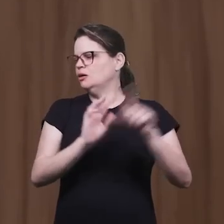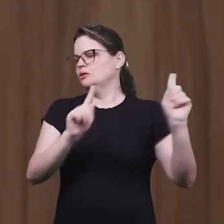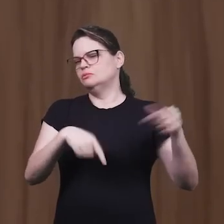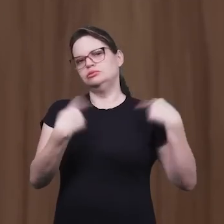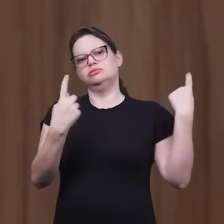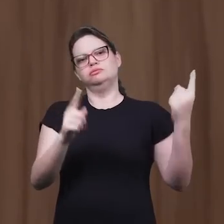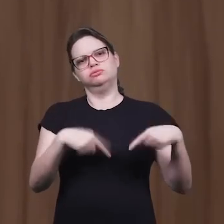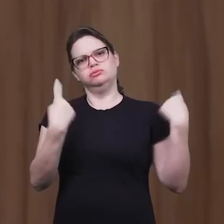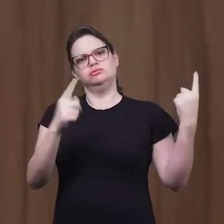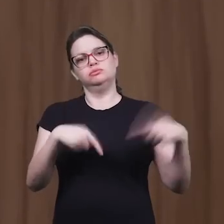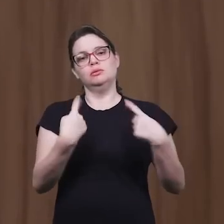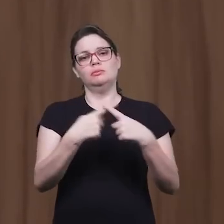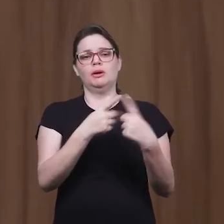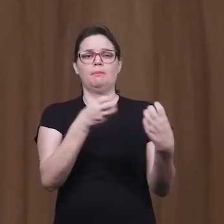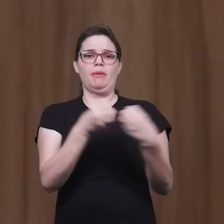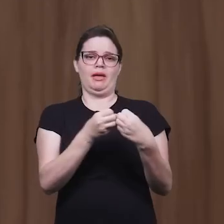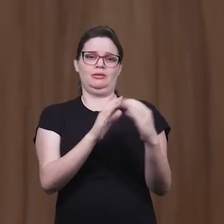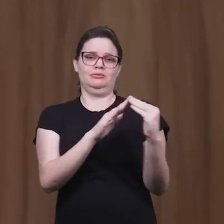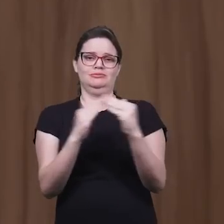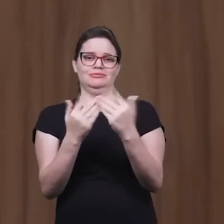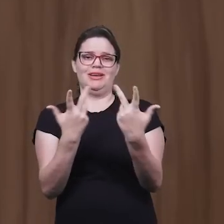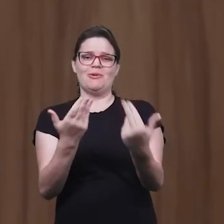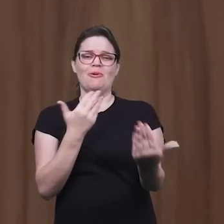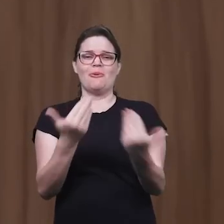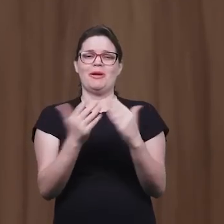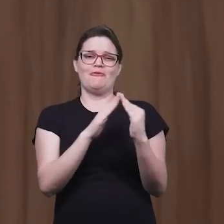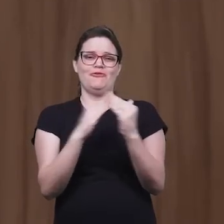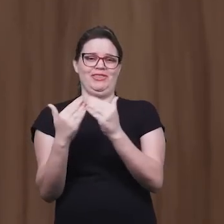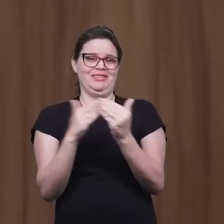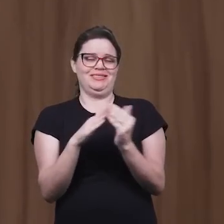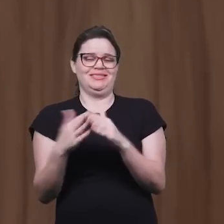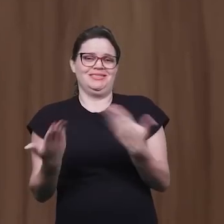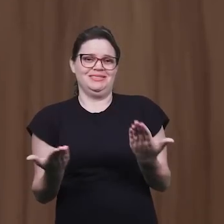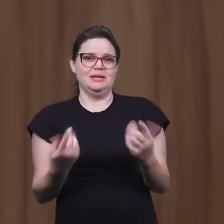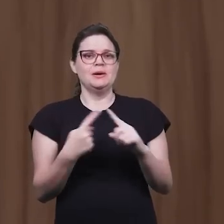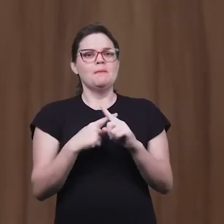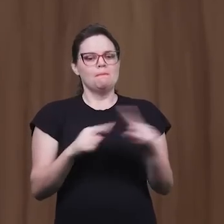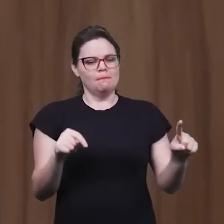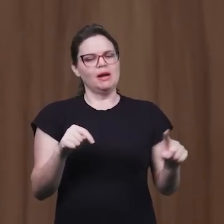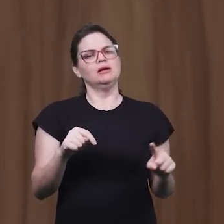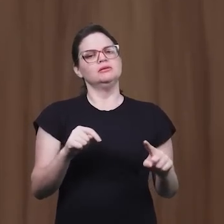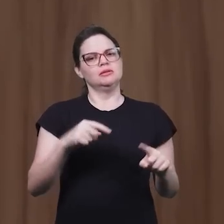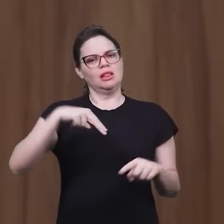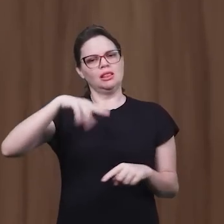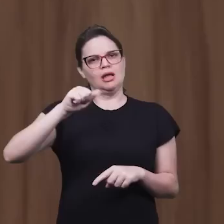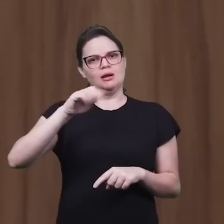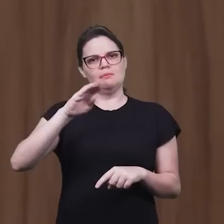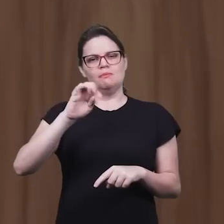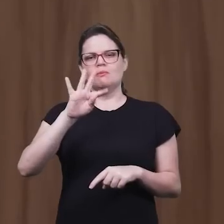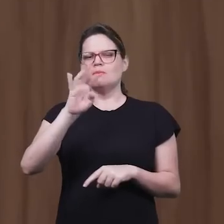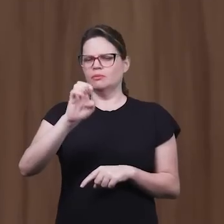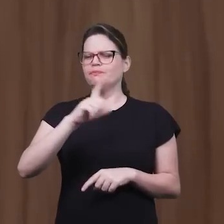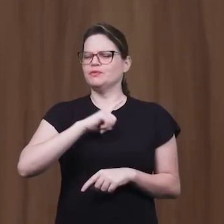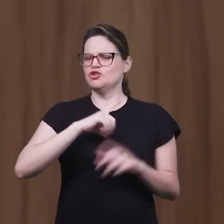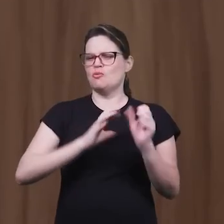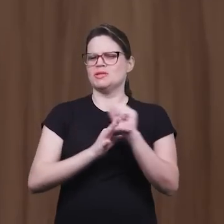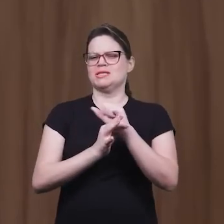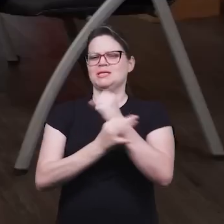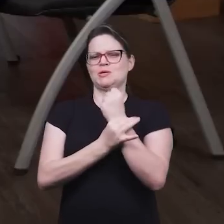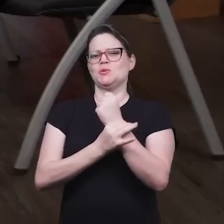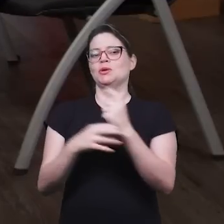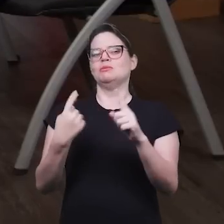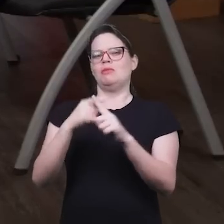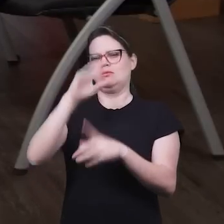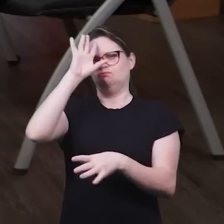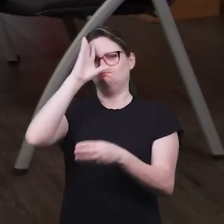Nabote, uma segurança muito grande do valor que ele tinha sobre a vinha. Deixa eu te interromper, que eu